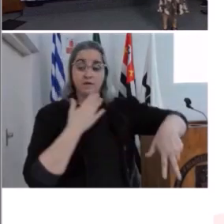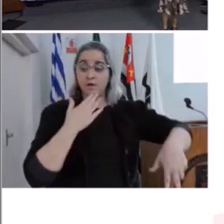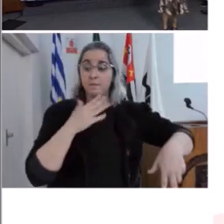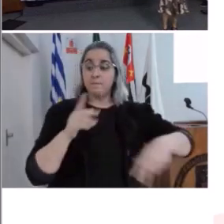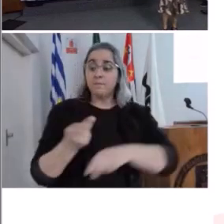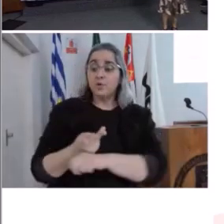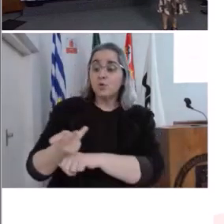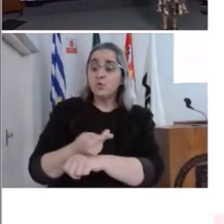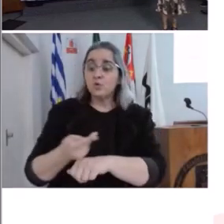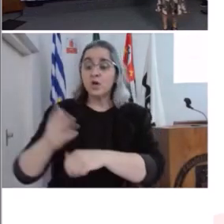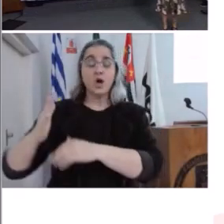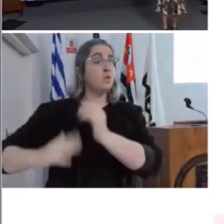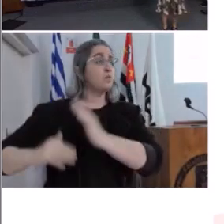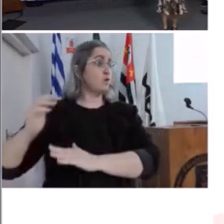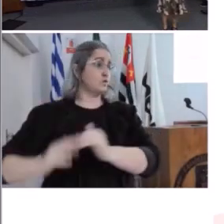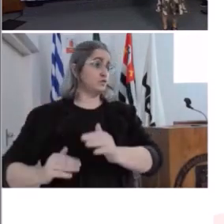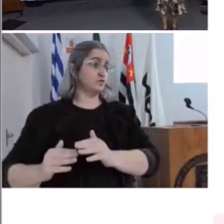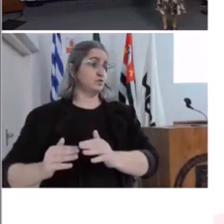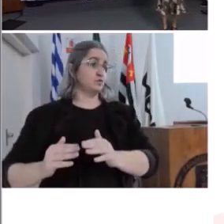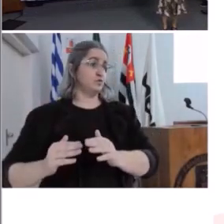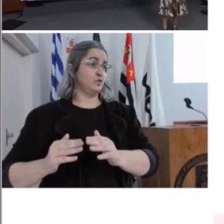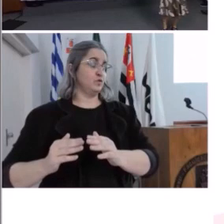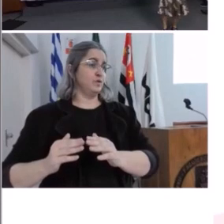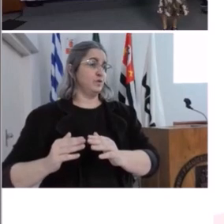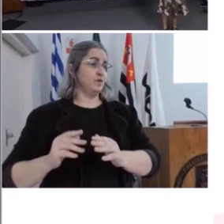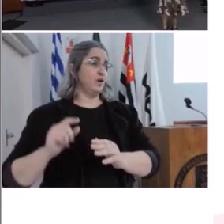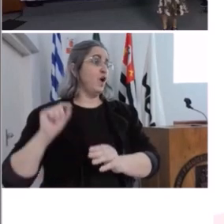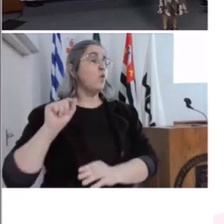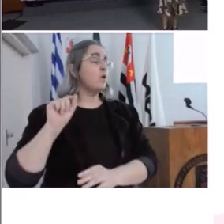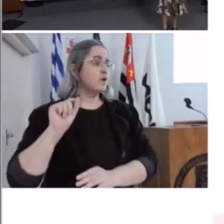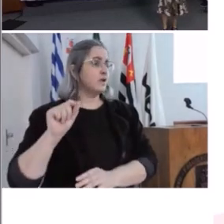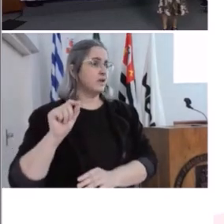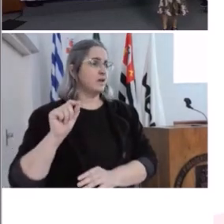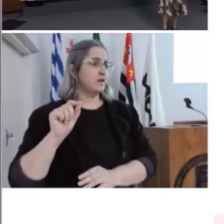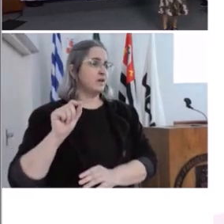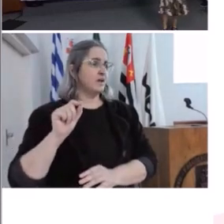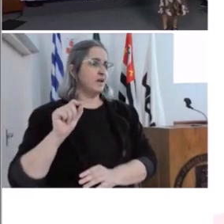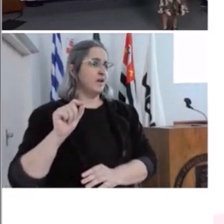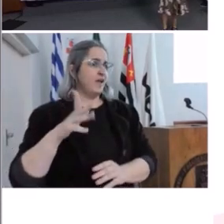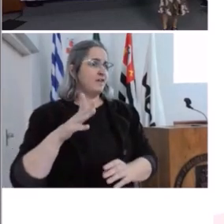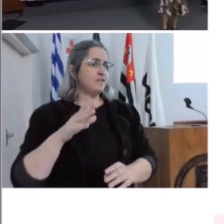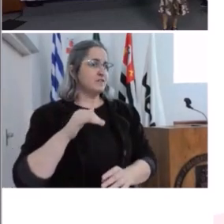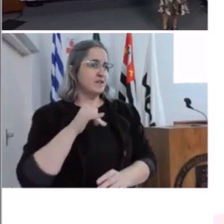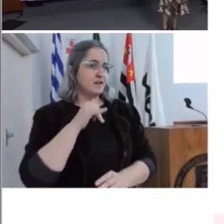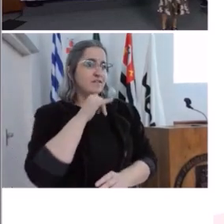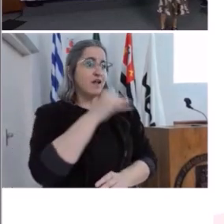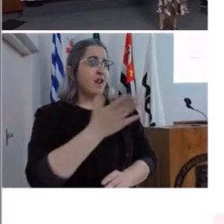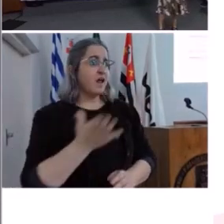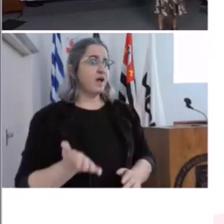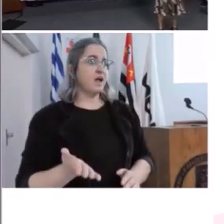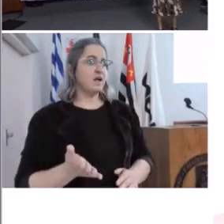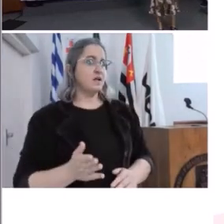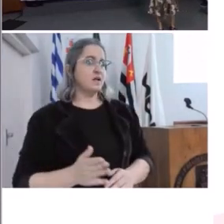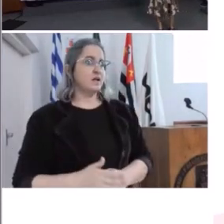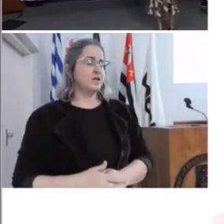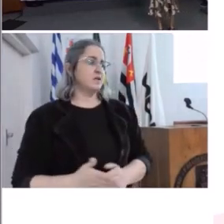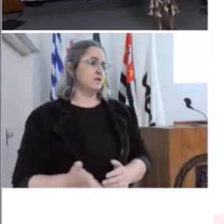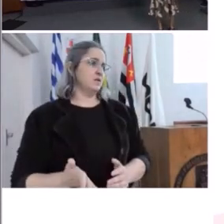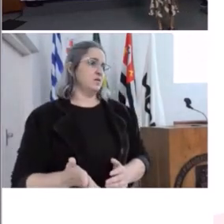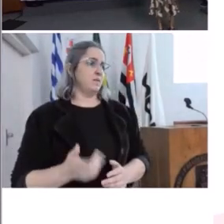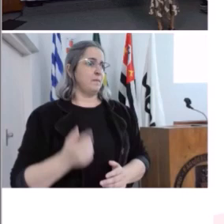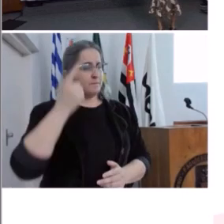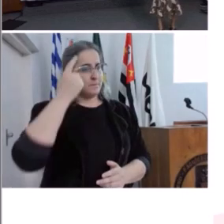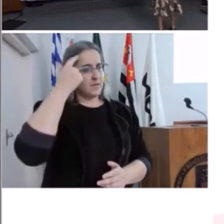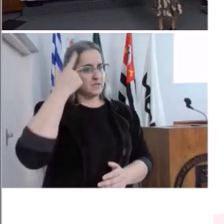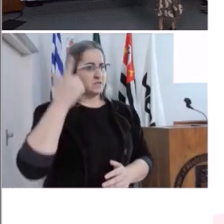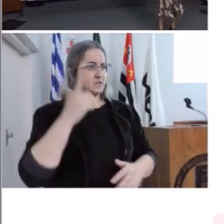a identificação, o diagnóstico. Uma coisa é você achar uma comorbidade,